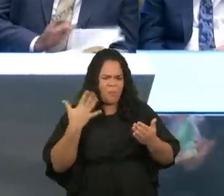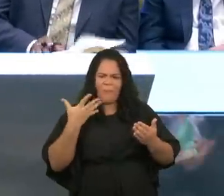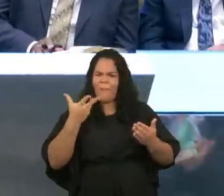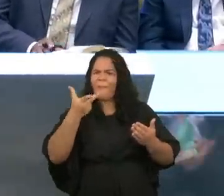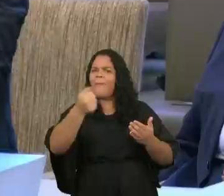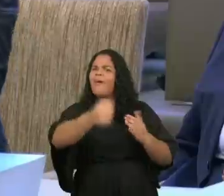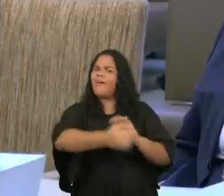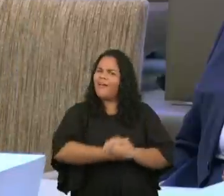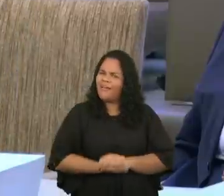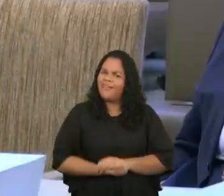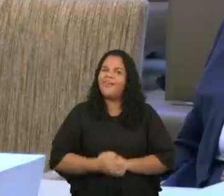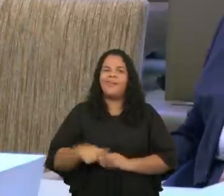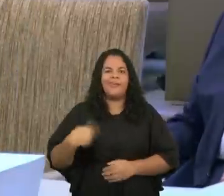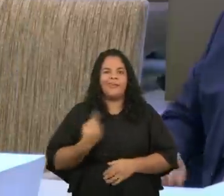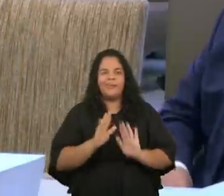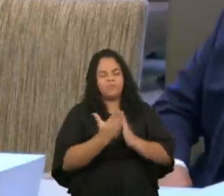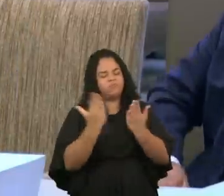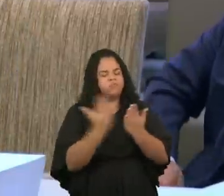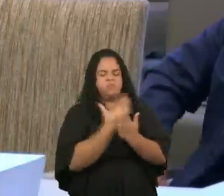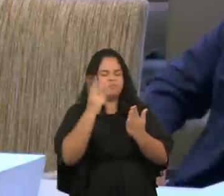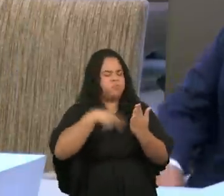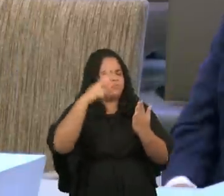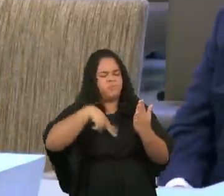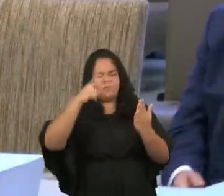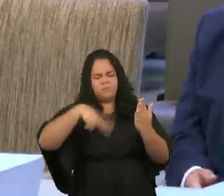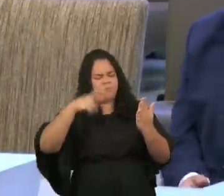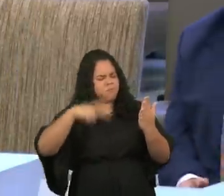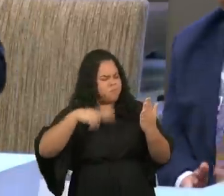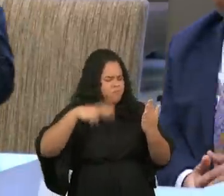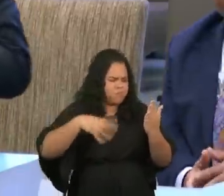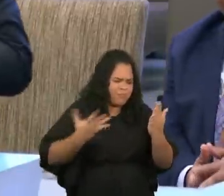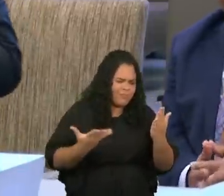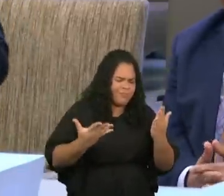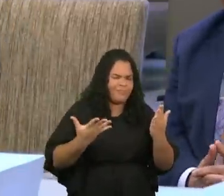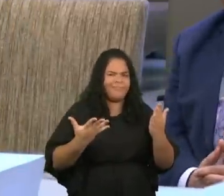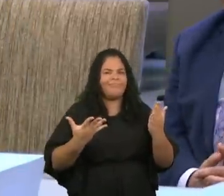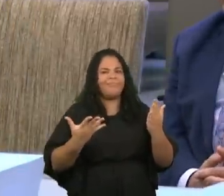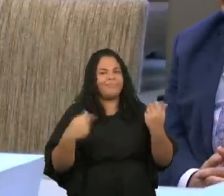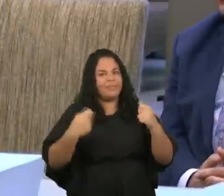baixo, e não nota isso. Percebe aí. Vai, percebe.